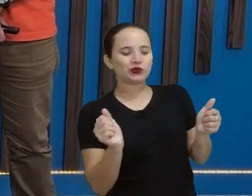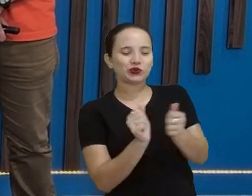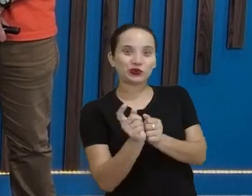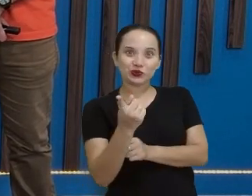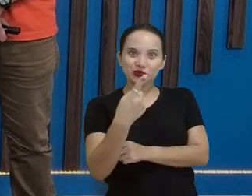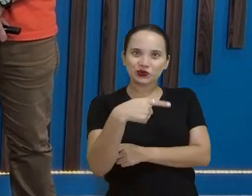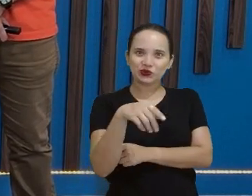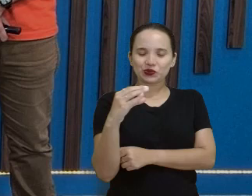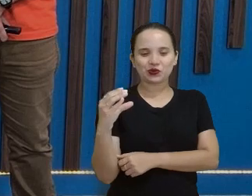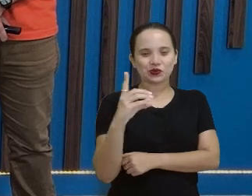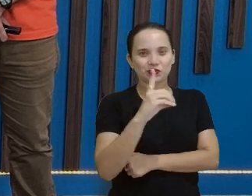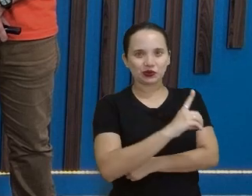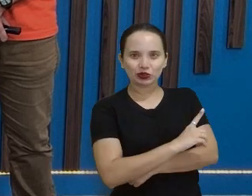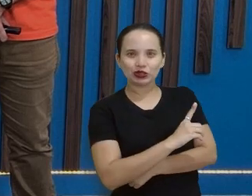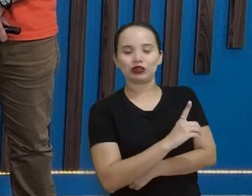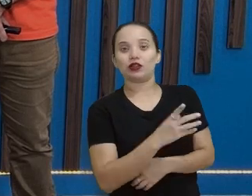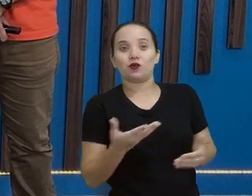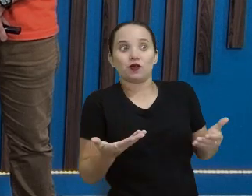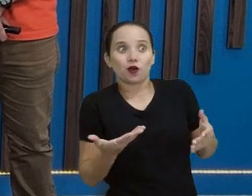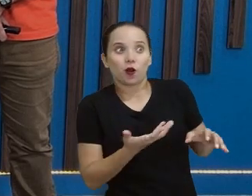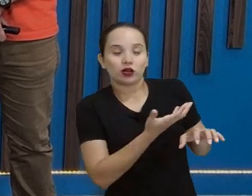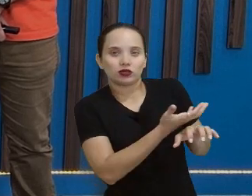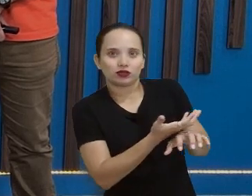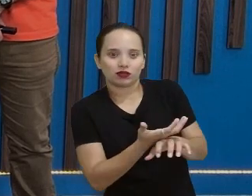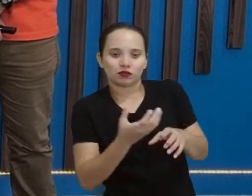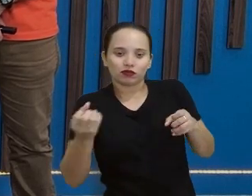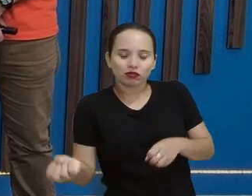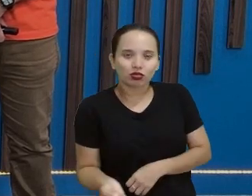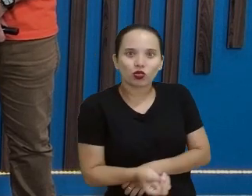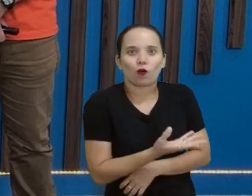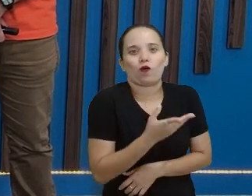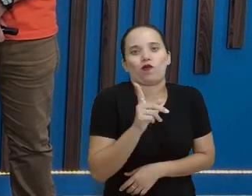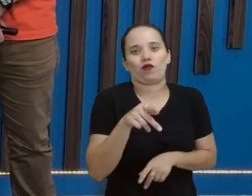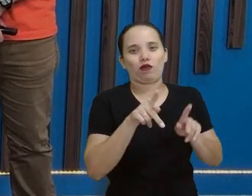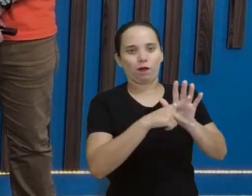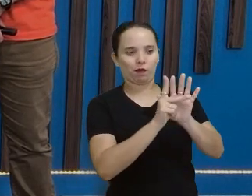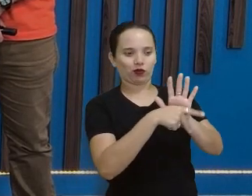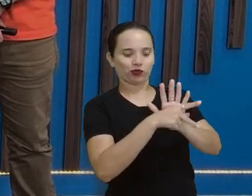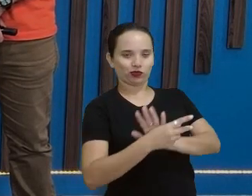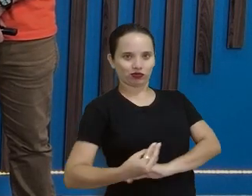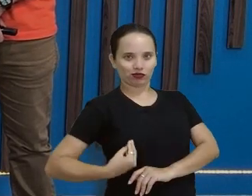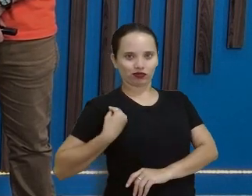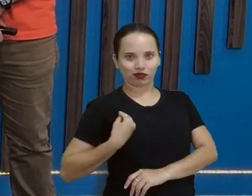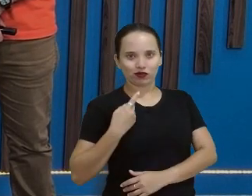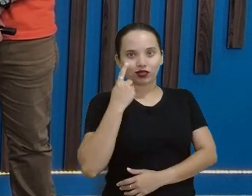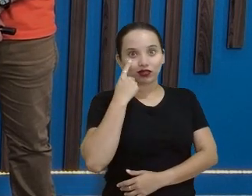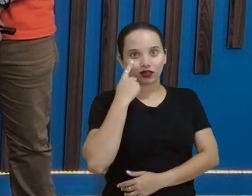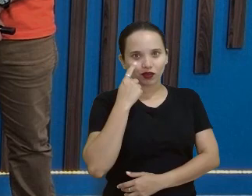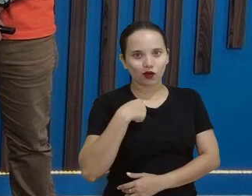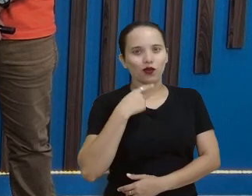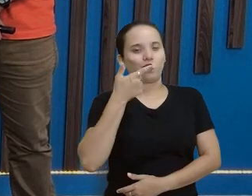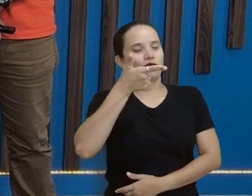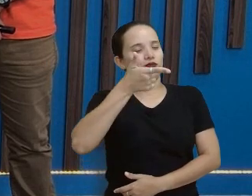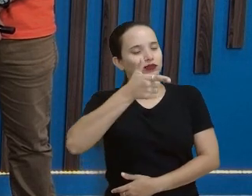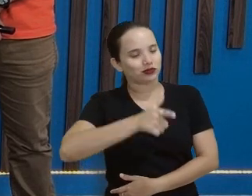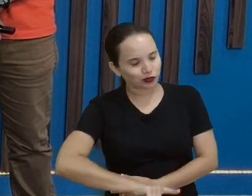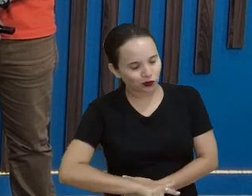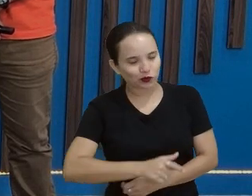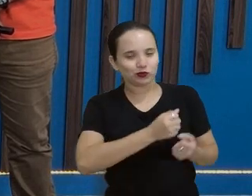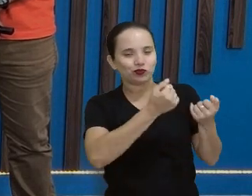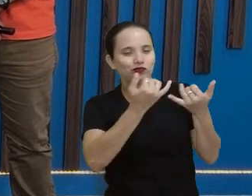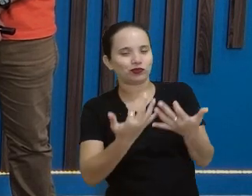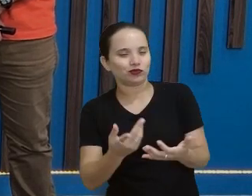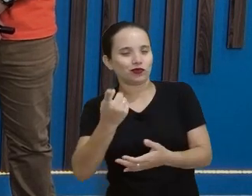né? Nesse novo componente que é projeto de vida. E olha só, repito, o quanto que vocês são